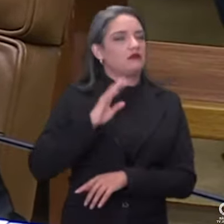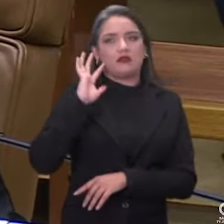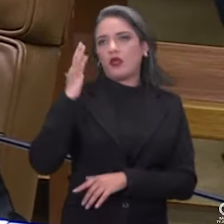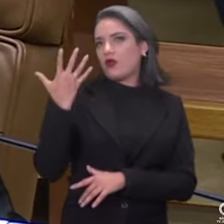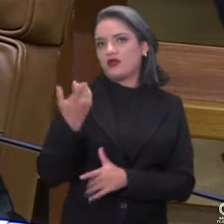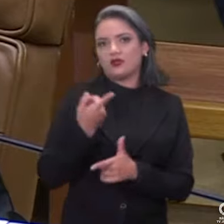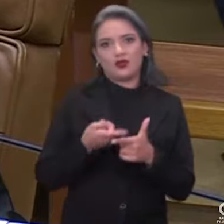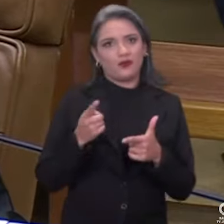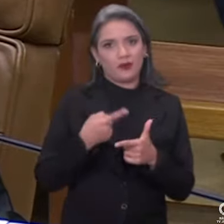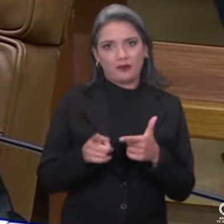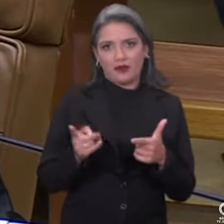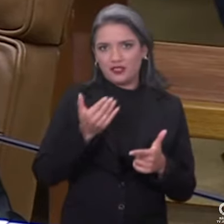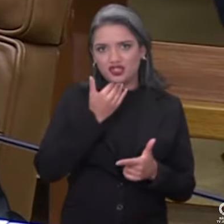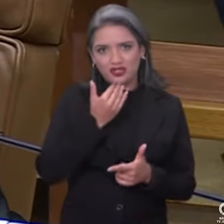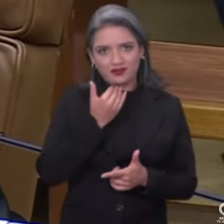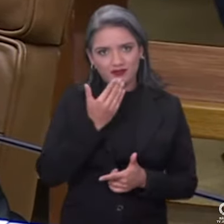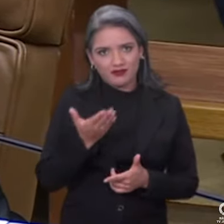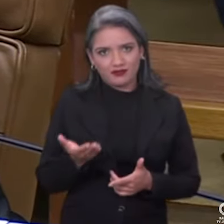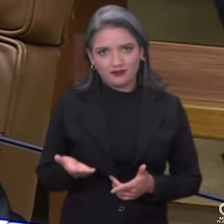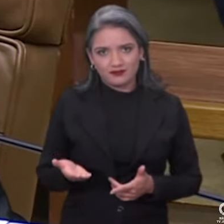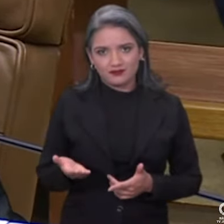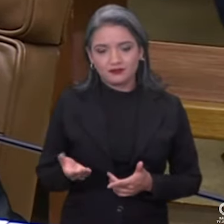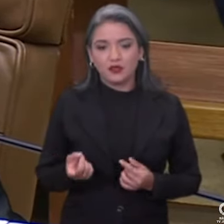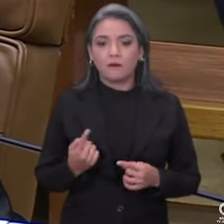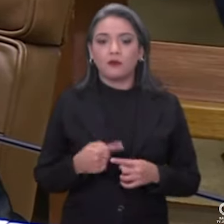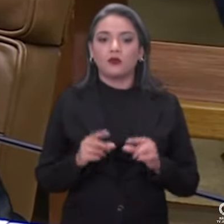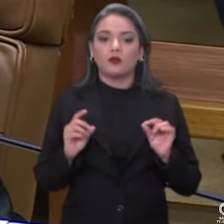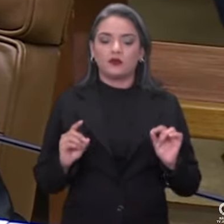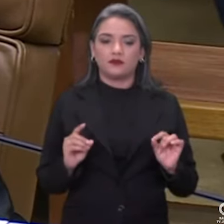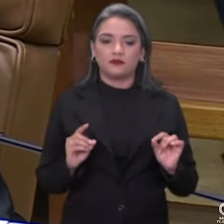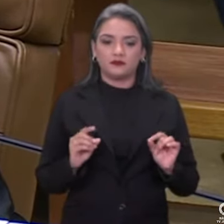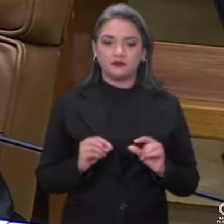resolve o problema. Porque